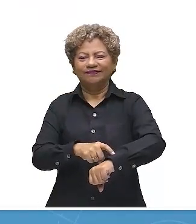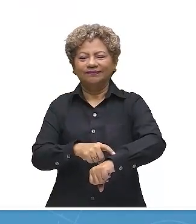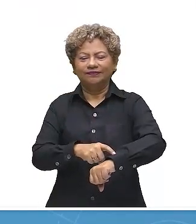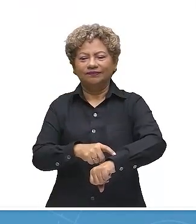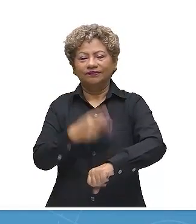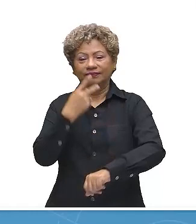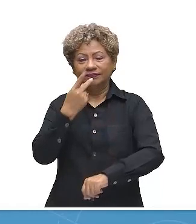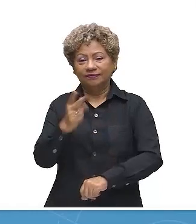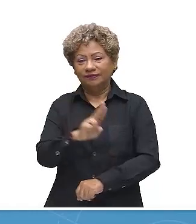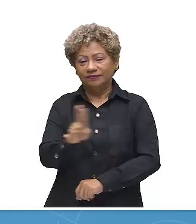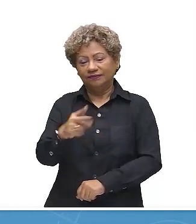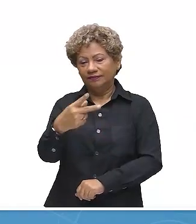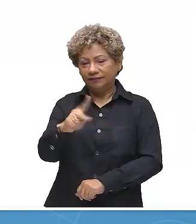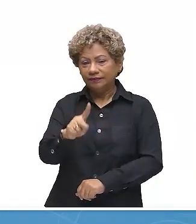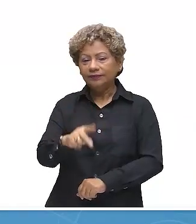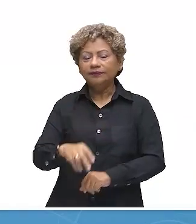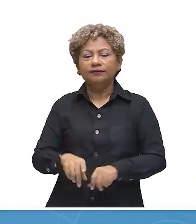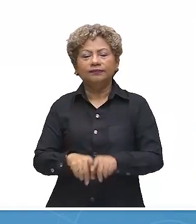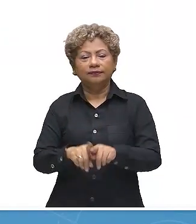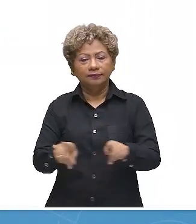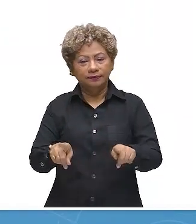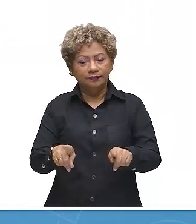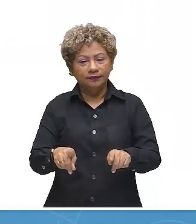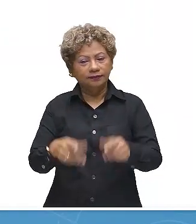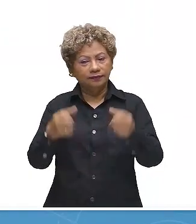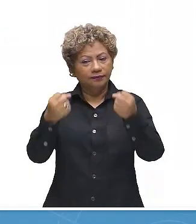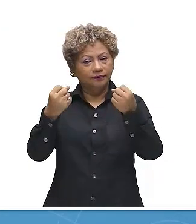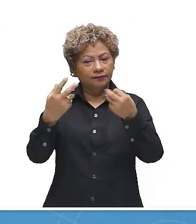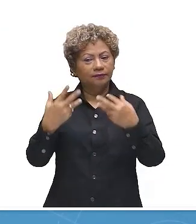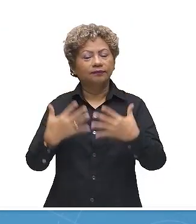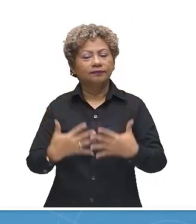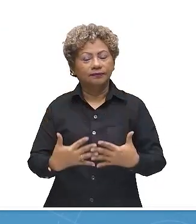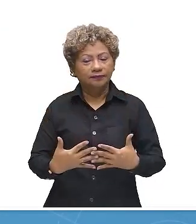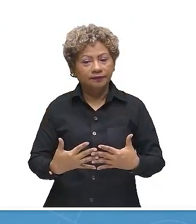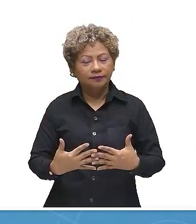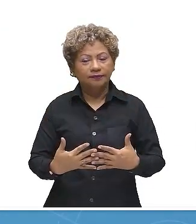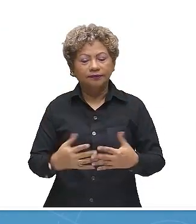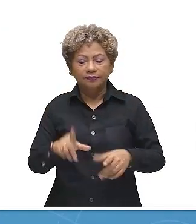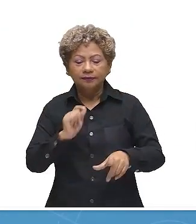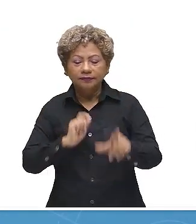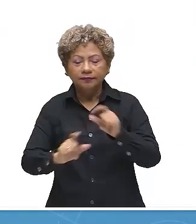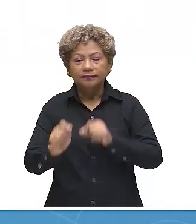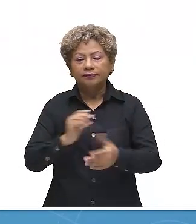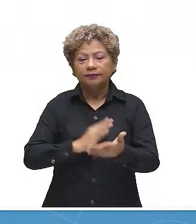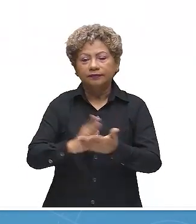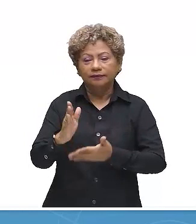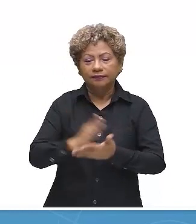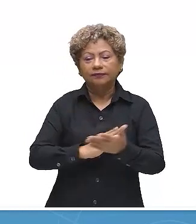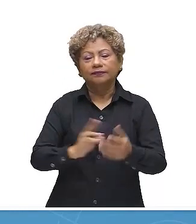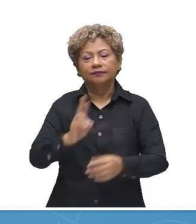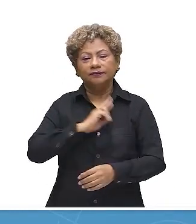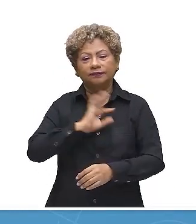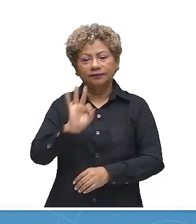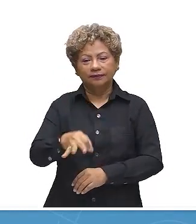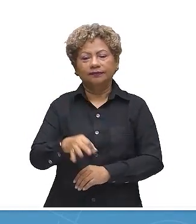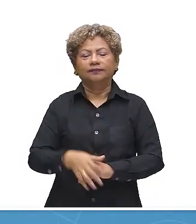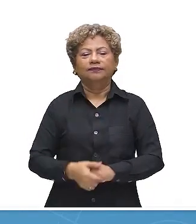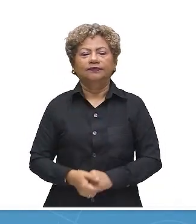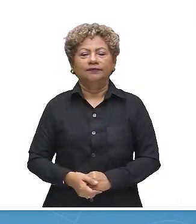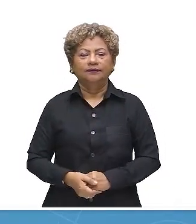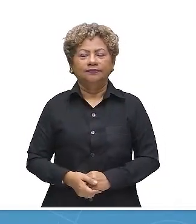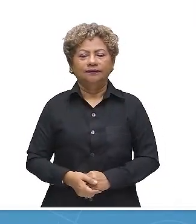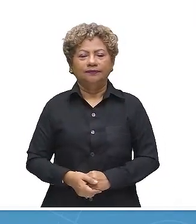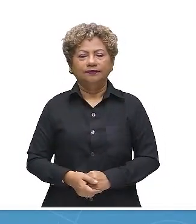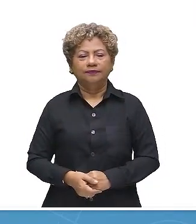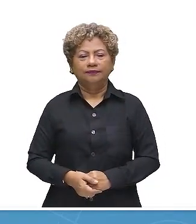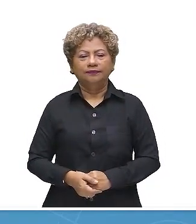leia as respostas de vocês, mas como eu falei, é pouco tempo. Então a gente vai ver quais são as respostas aí das questões. Vamos lá.